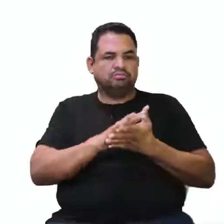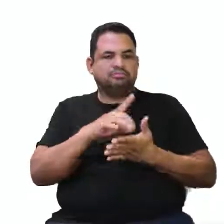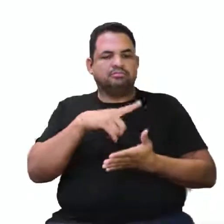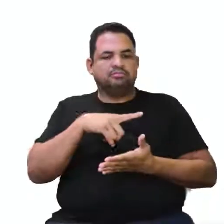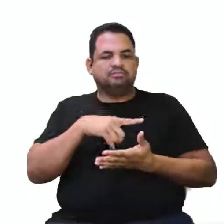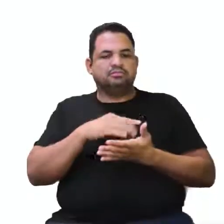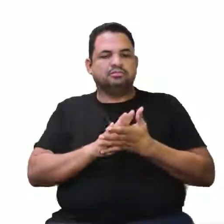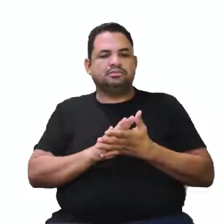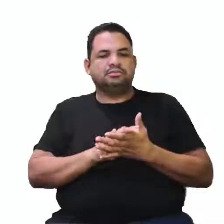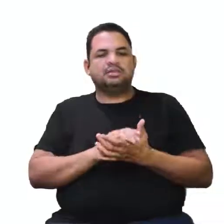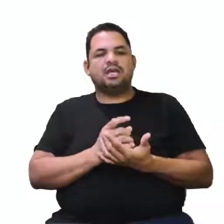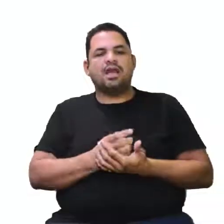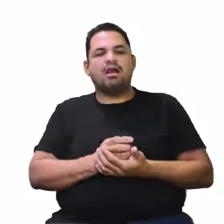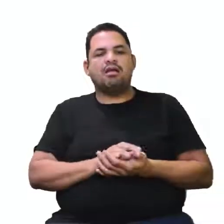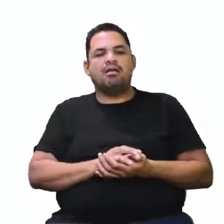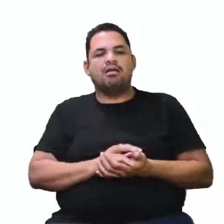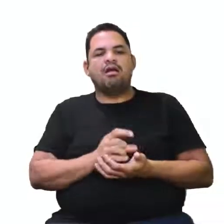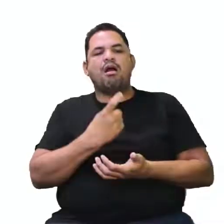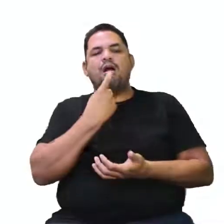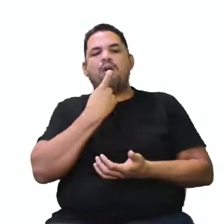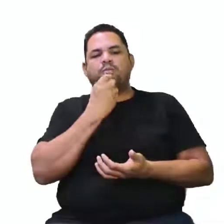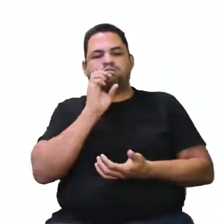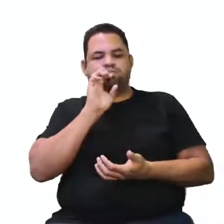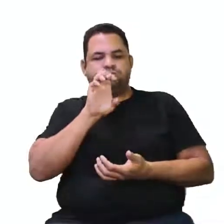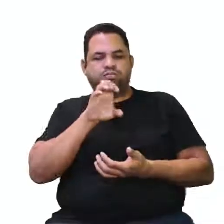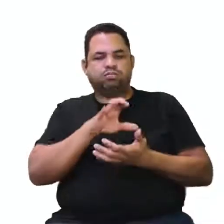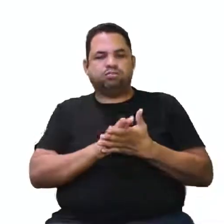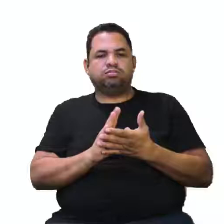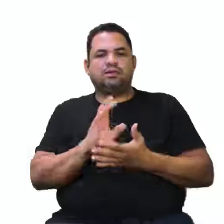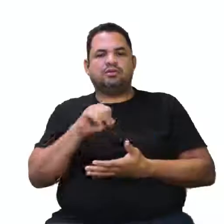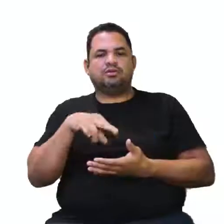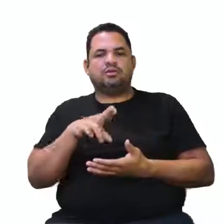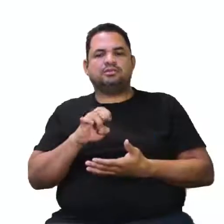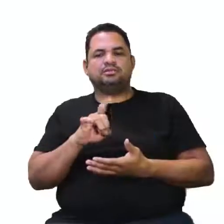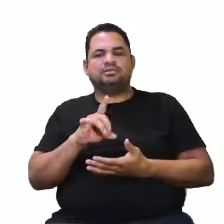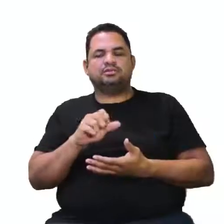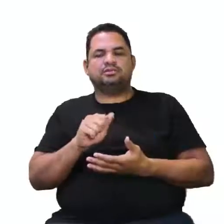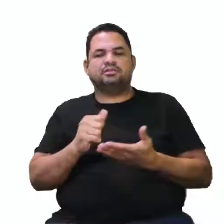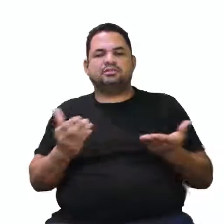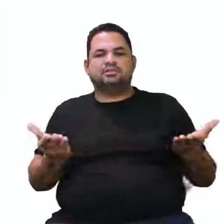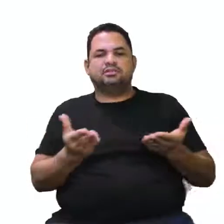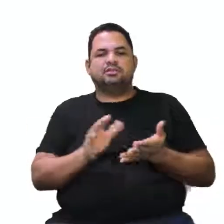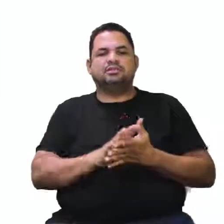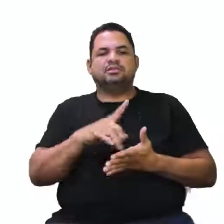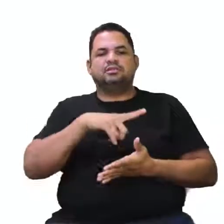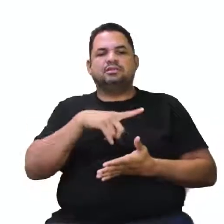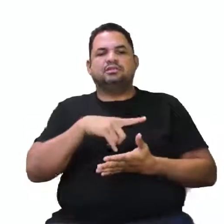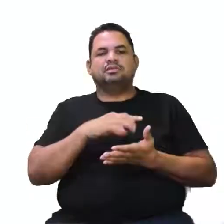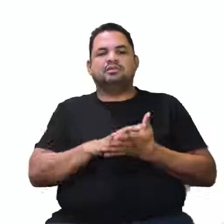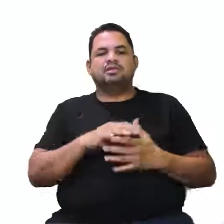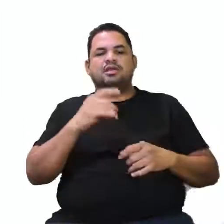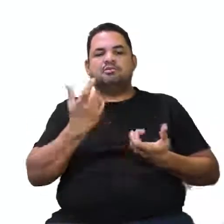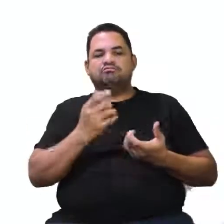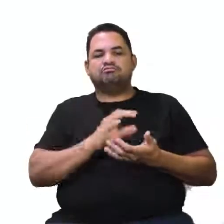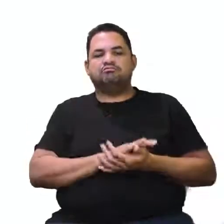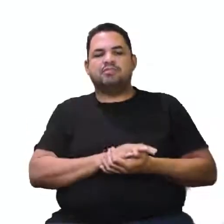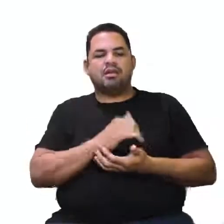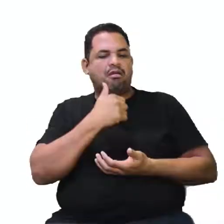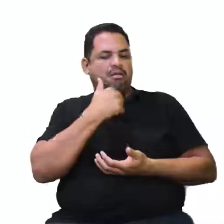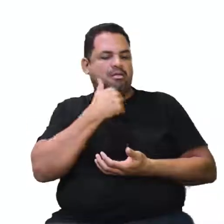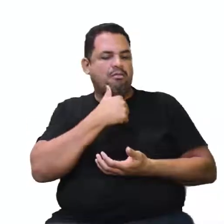mais a bulimia e a anorexia, né? Isso. Que seriam os transtornos associados. Então, existe aí no sexo feminino um medo